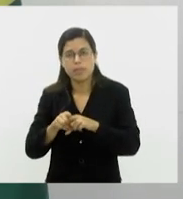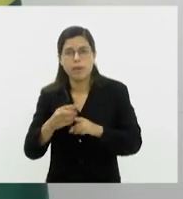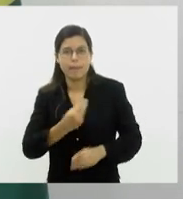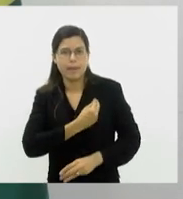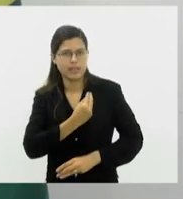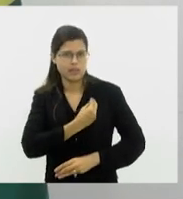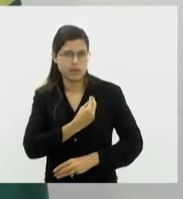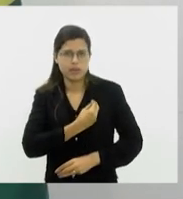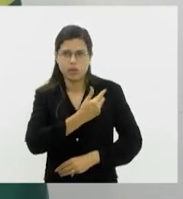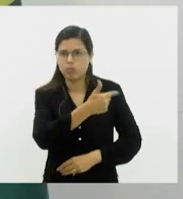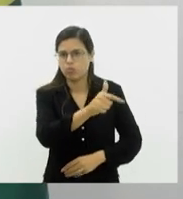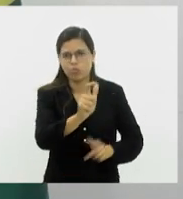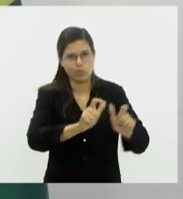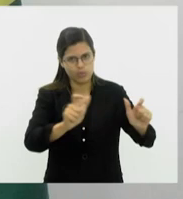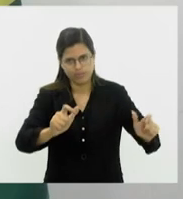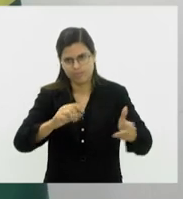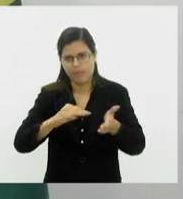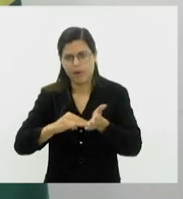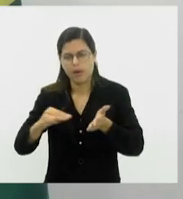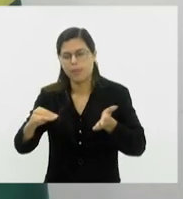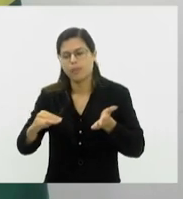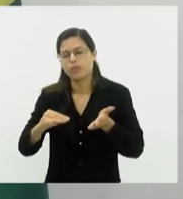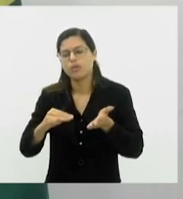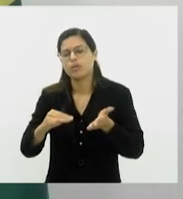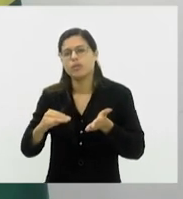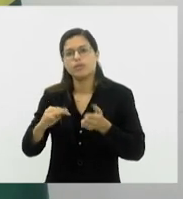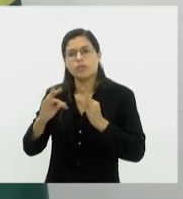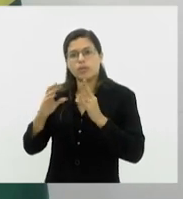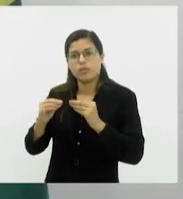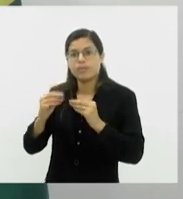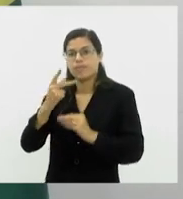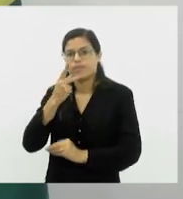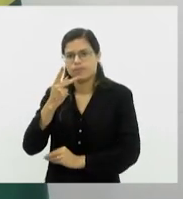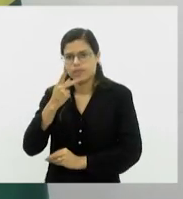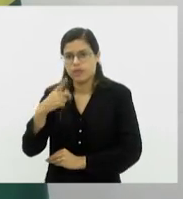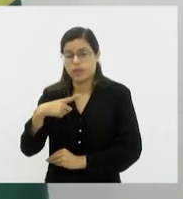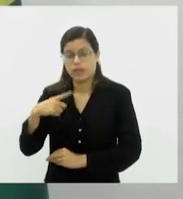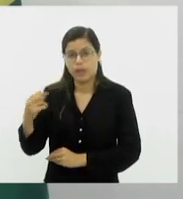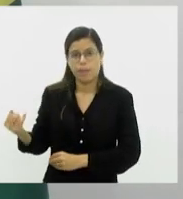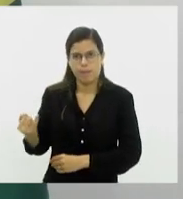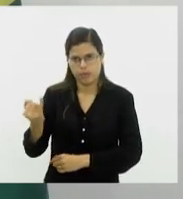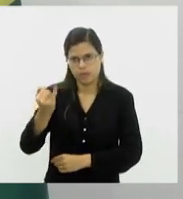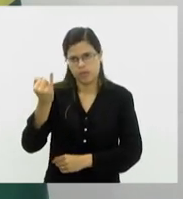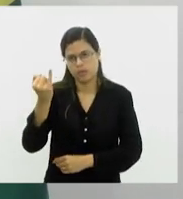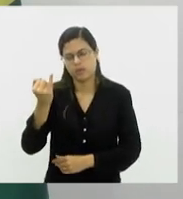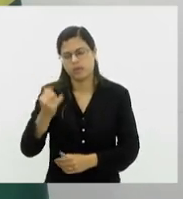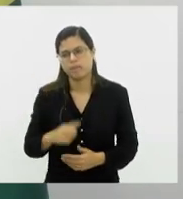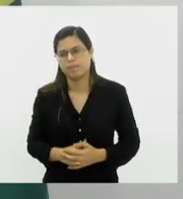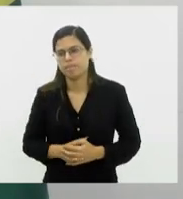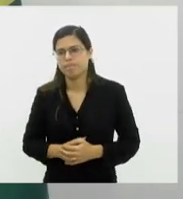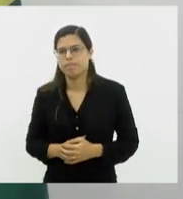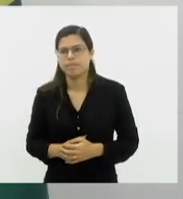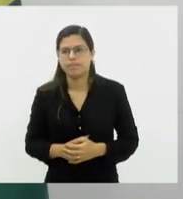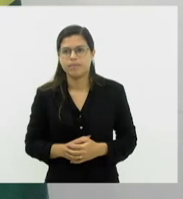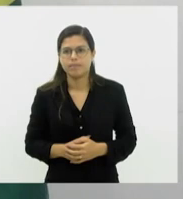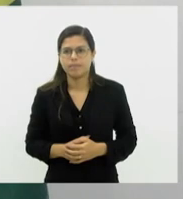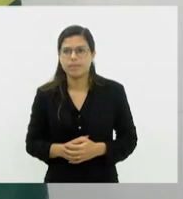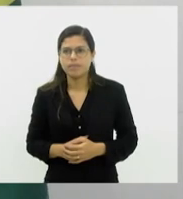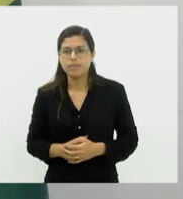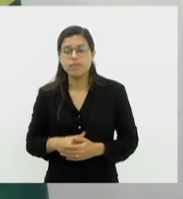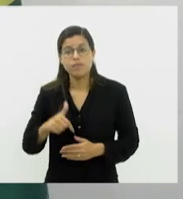membros tudo que foi falado tem a sua importância e relevância e esse